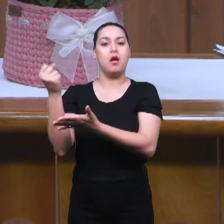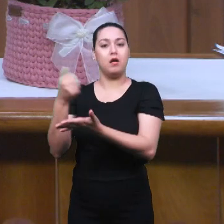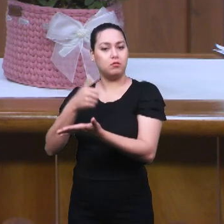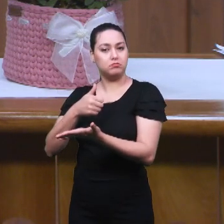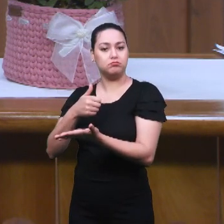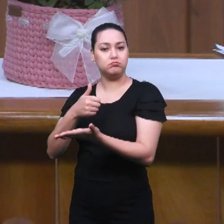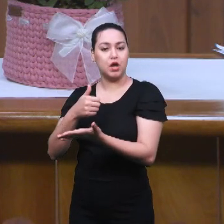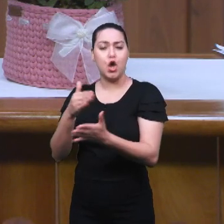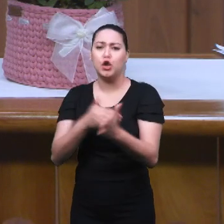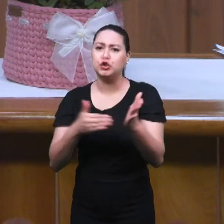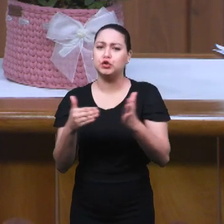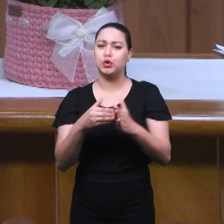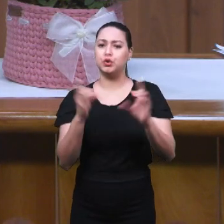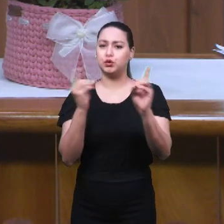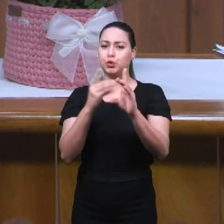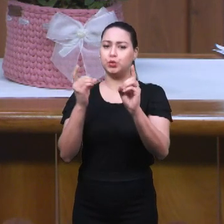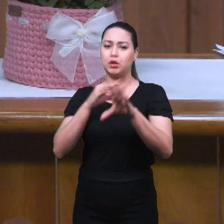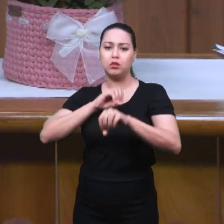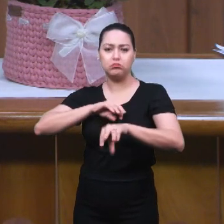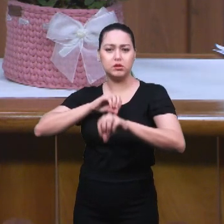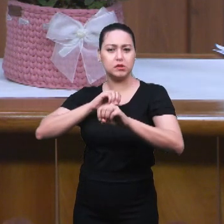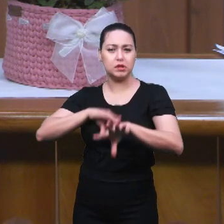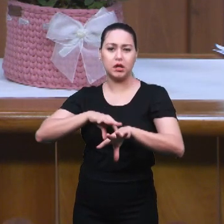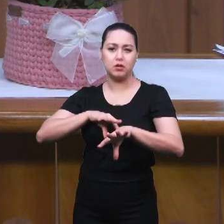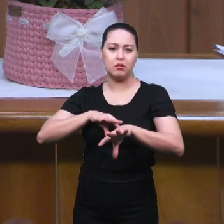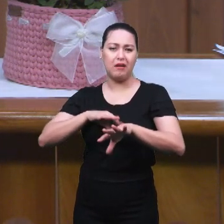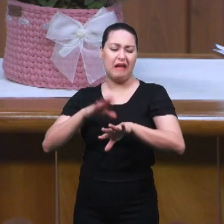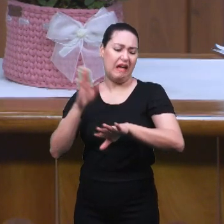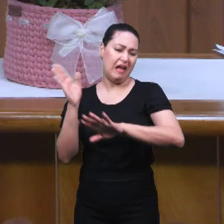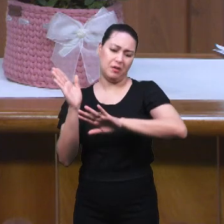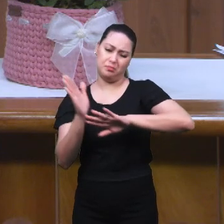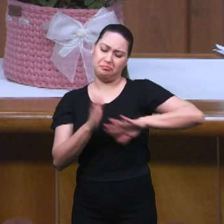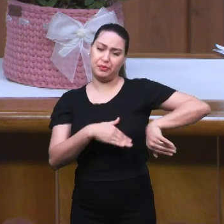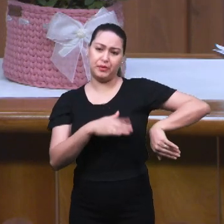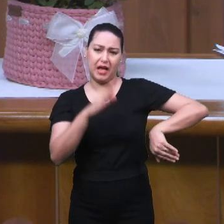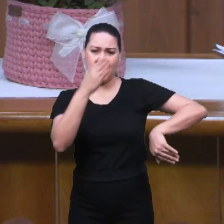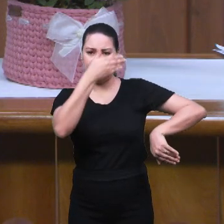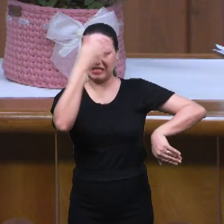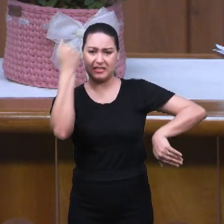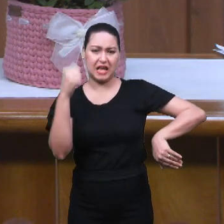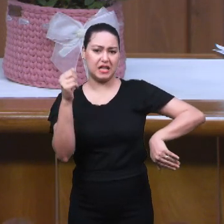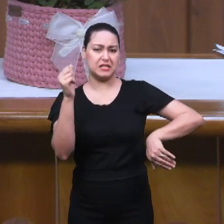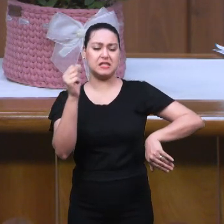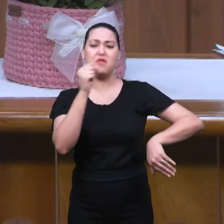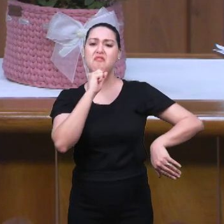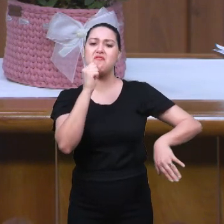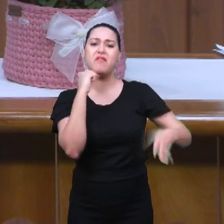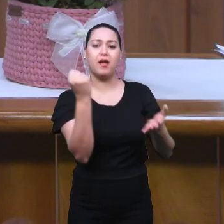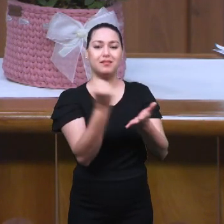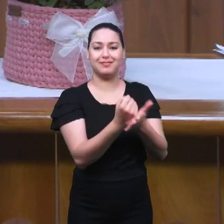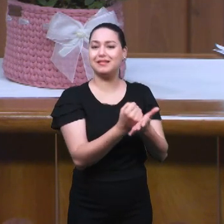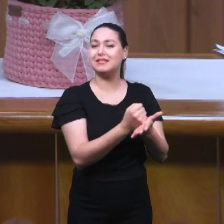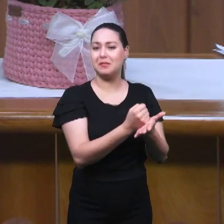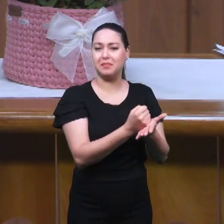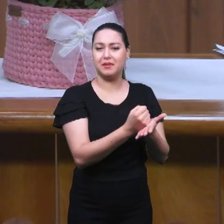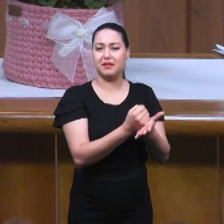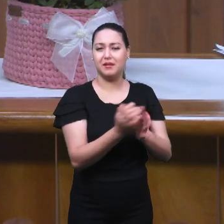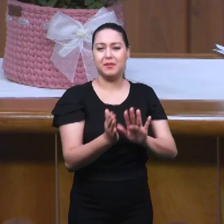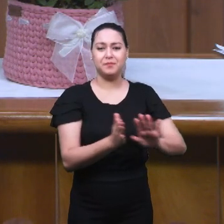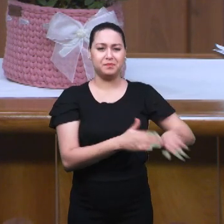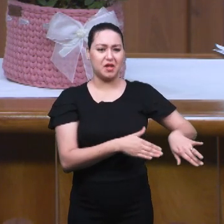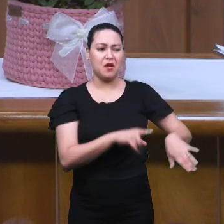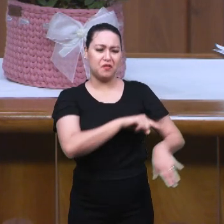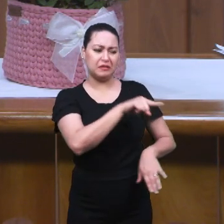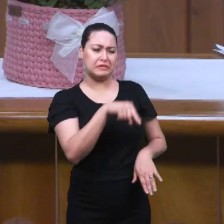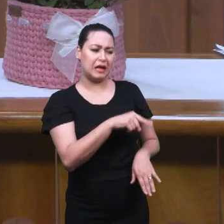doutrina, todo o ensino, ela deixa para trás o Velho Testamento, conjuro-vos, filhas de Jerusalém. Vocês pensam de um